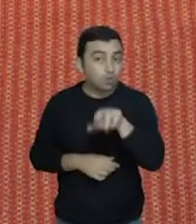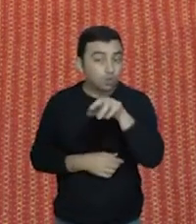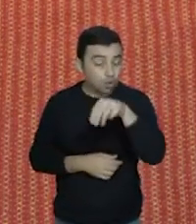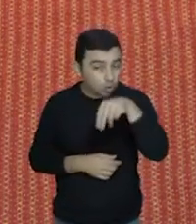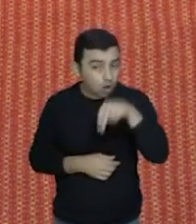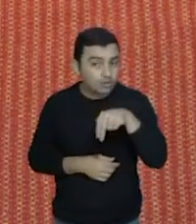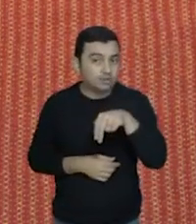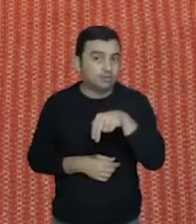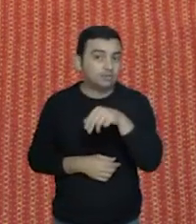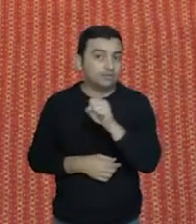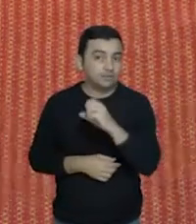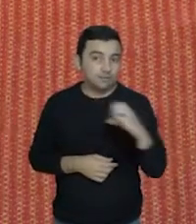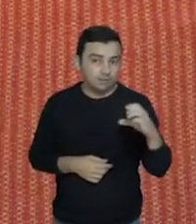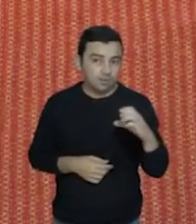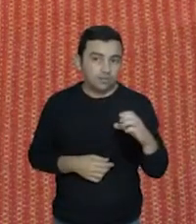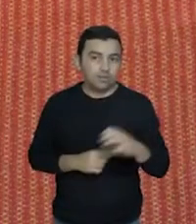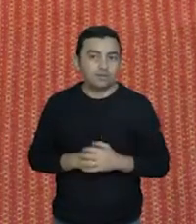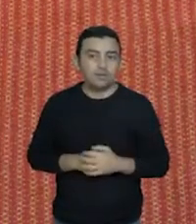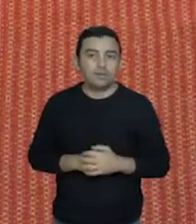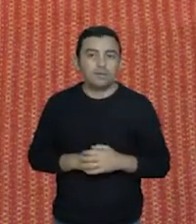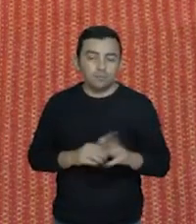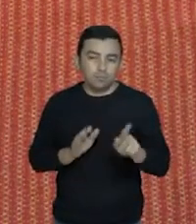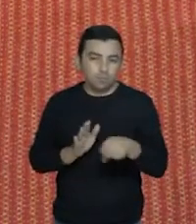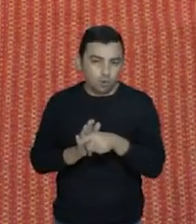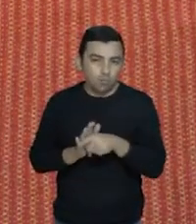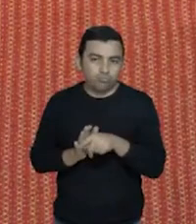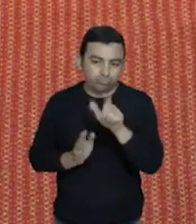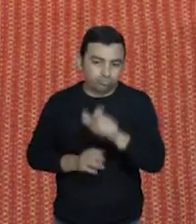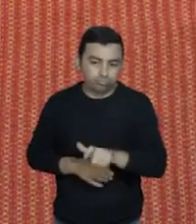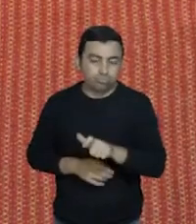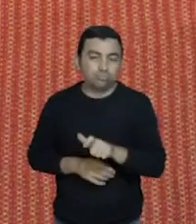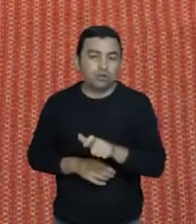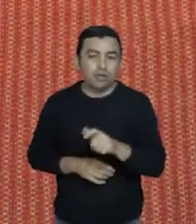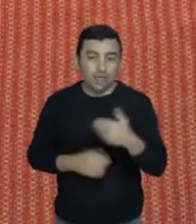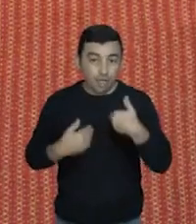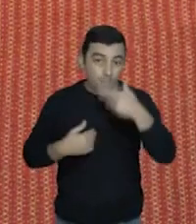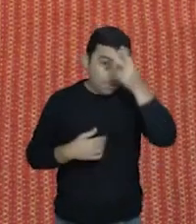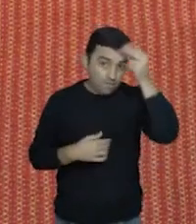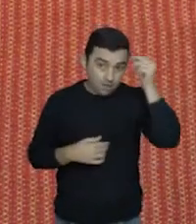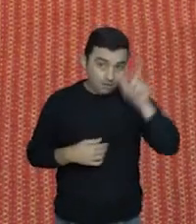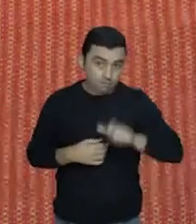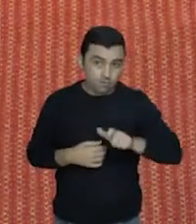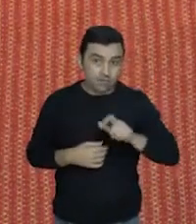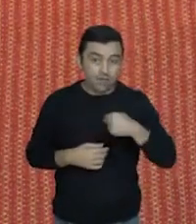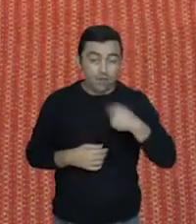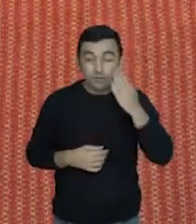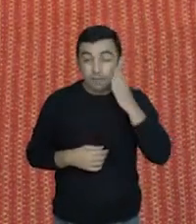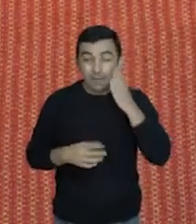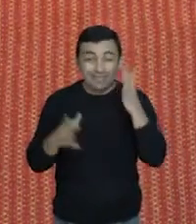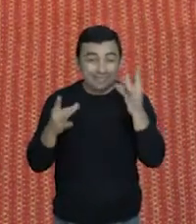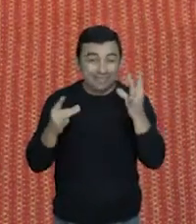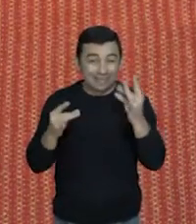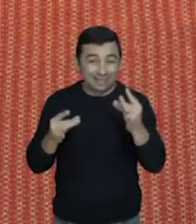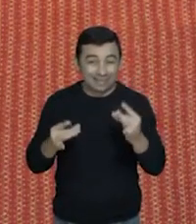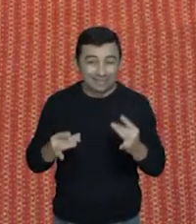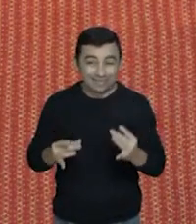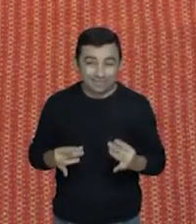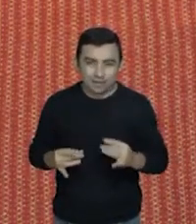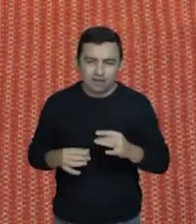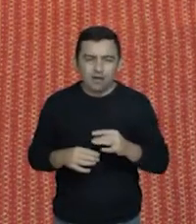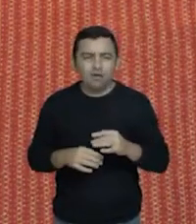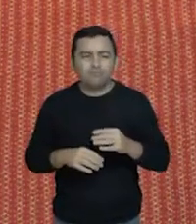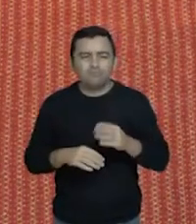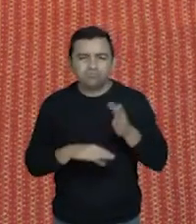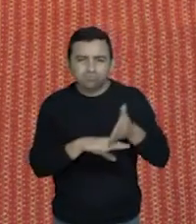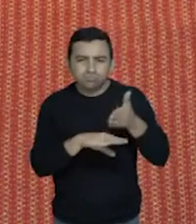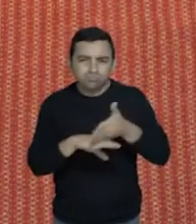das doações do seu Vanderlei mas como o prefeito eu fiquei sabendo detalhadamente andando pelos nossos